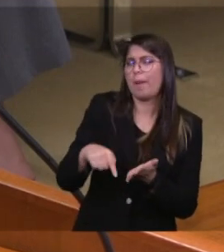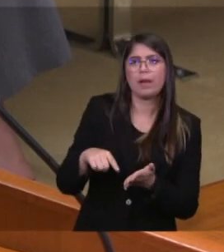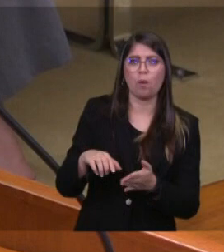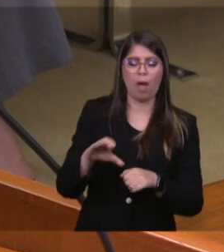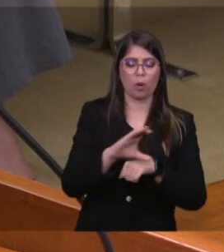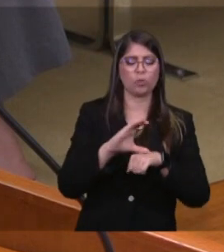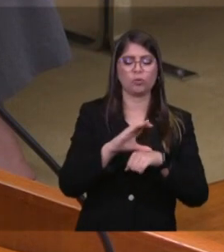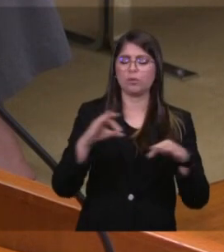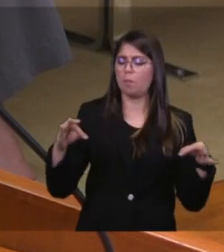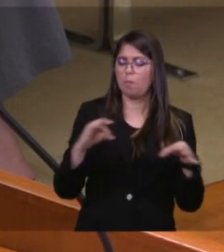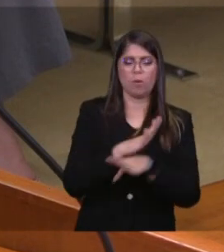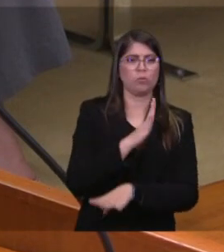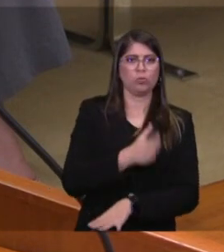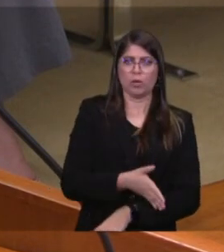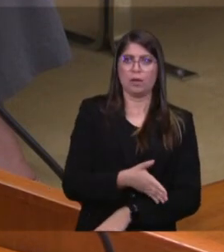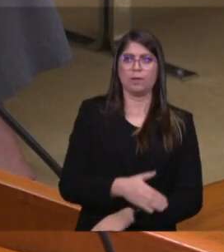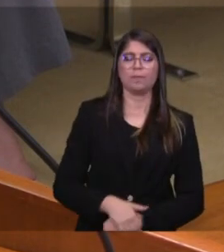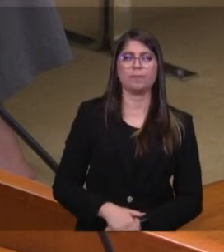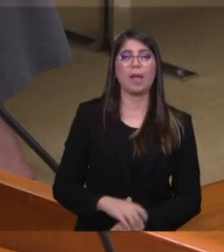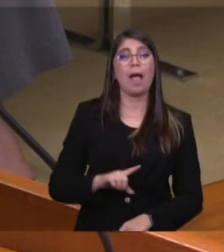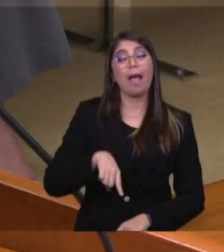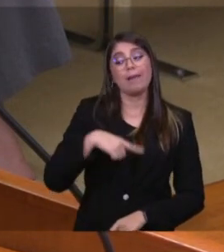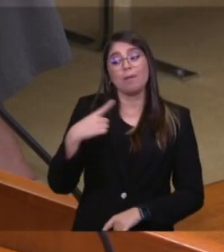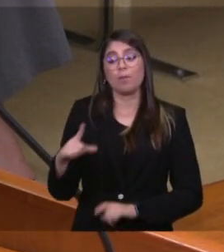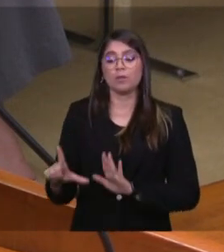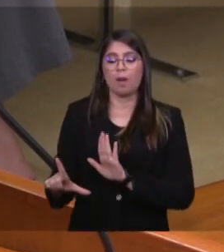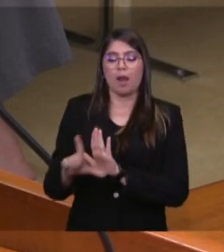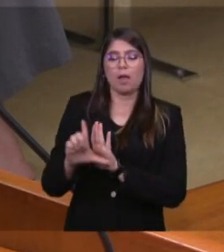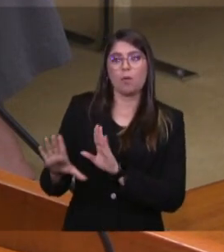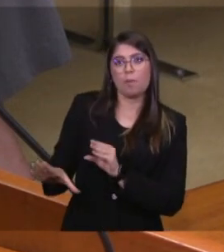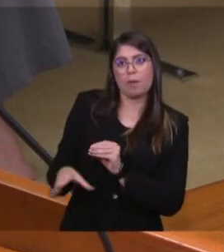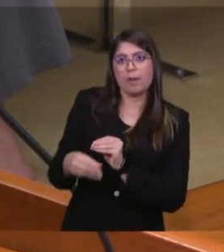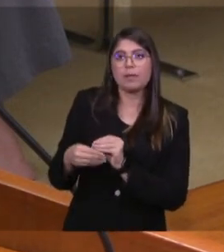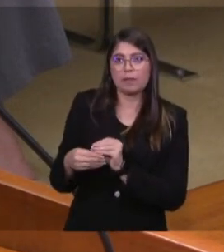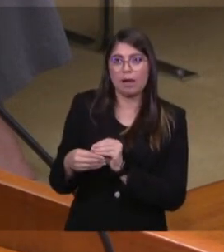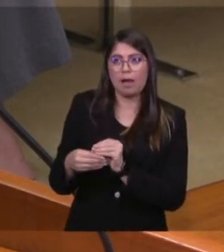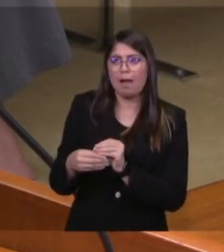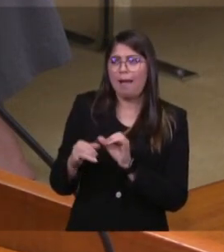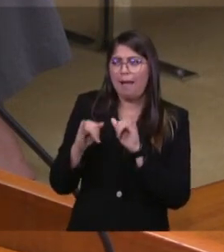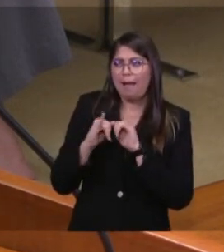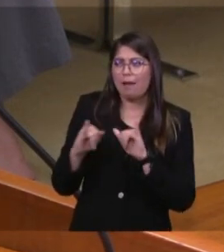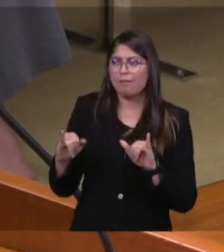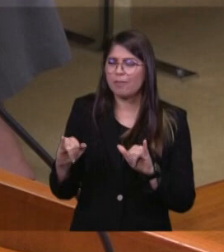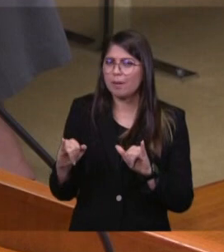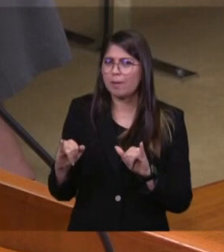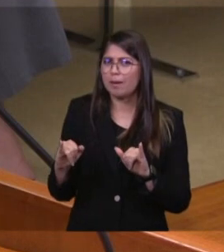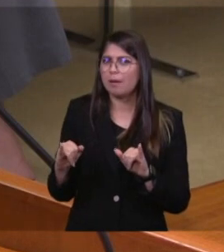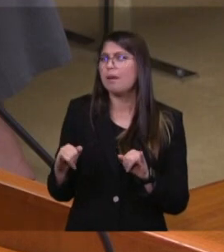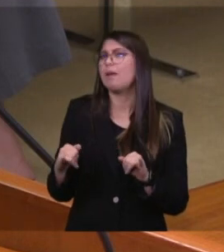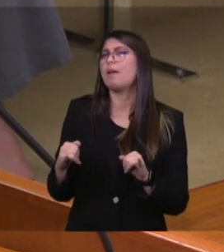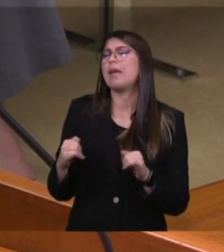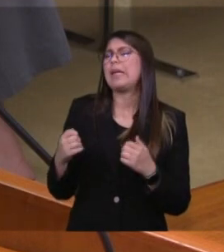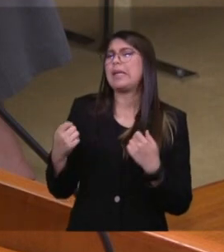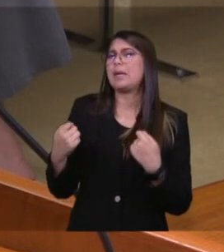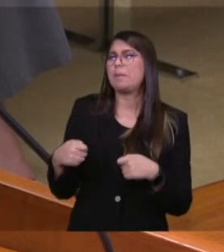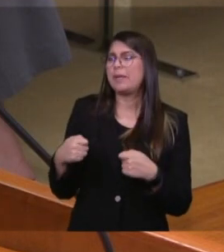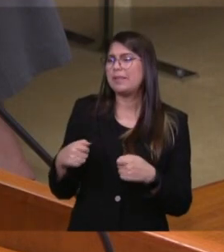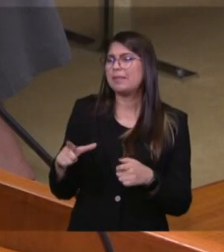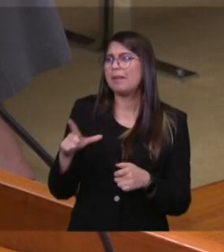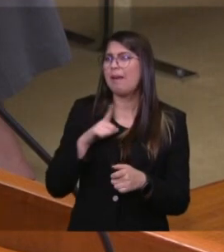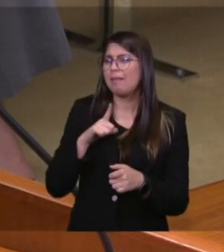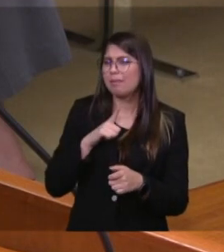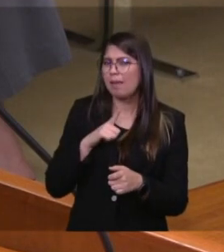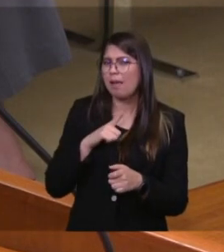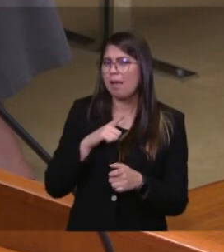basta. Se a legislação complementar, ao afirmar que deveria existir